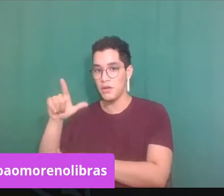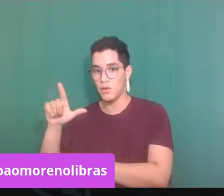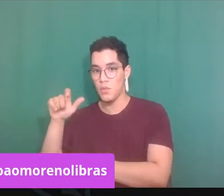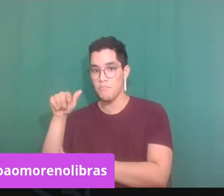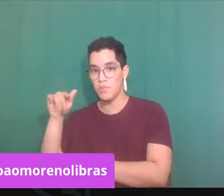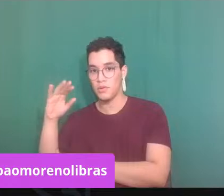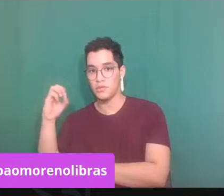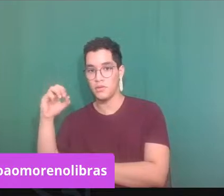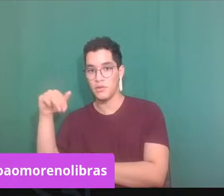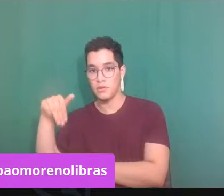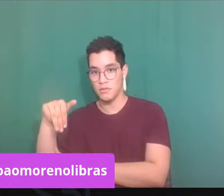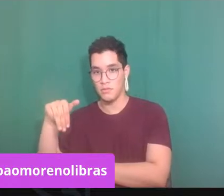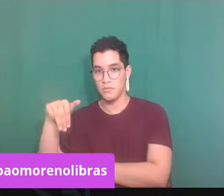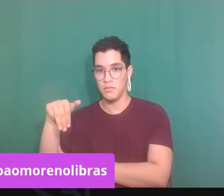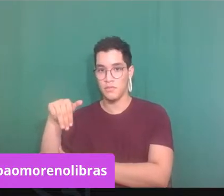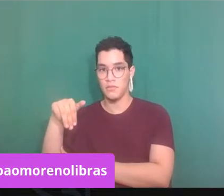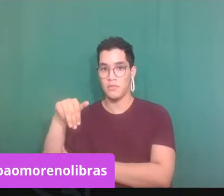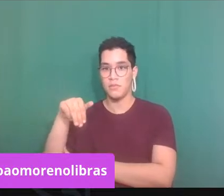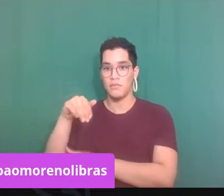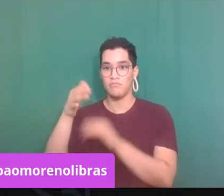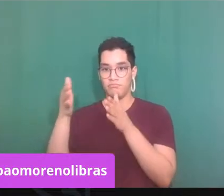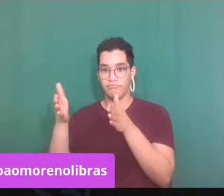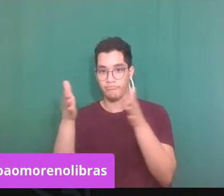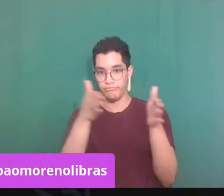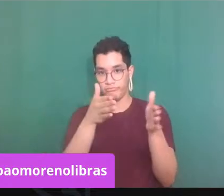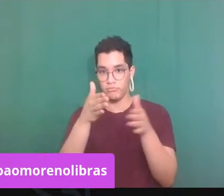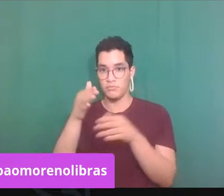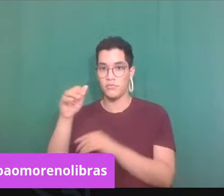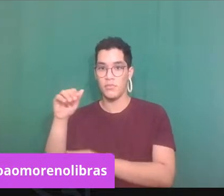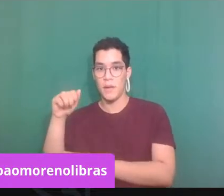@gmail.com. O da PUC é o